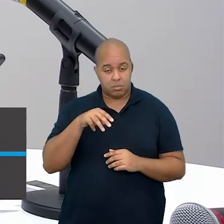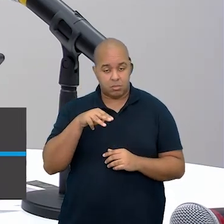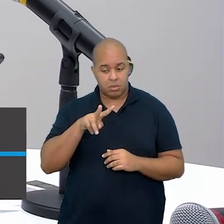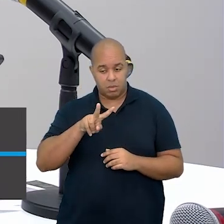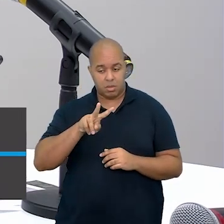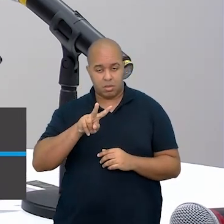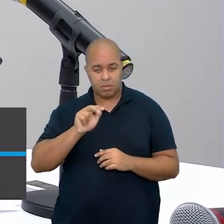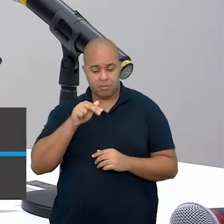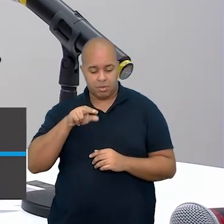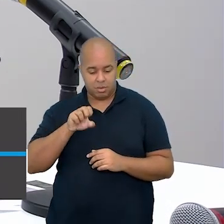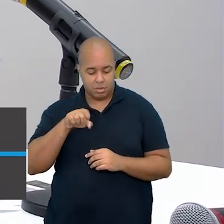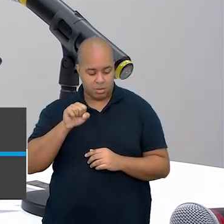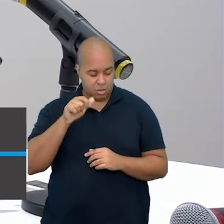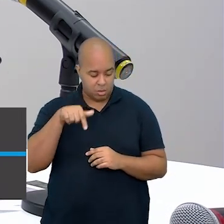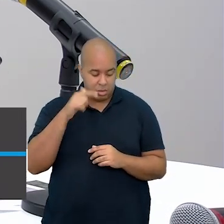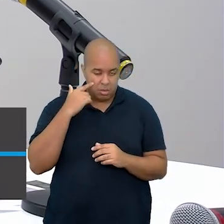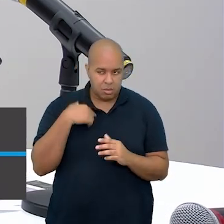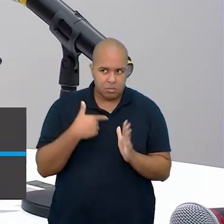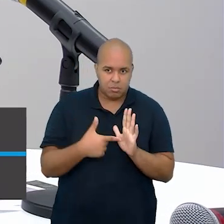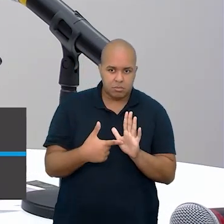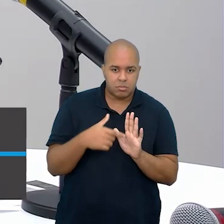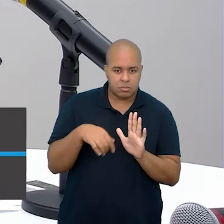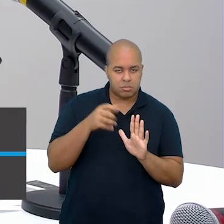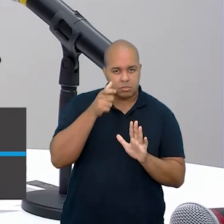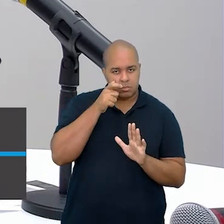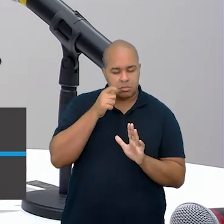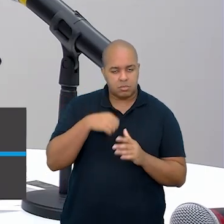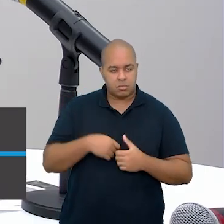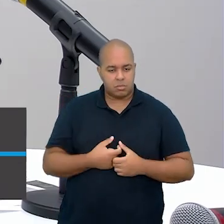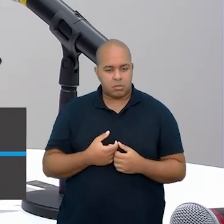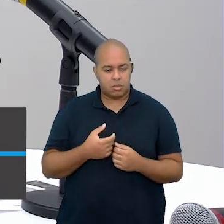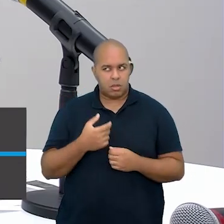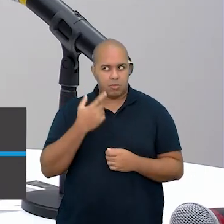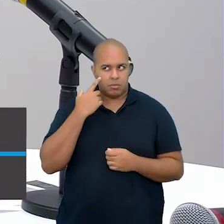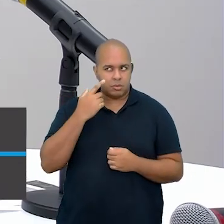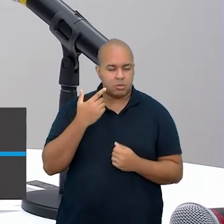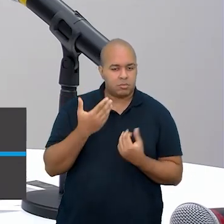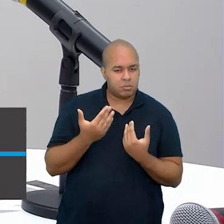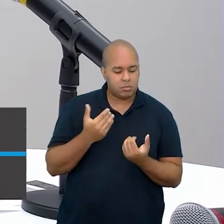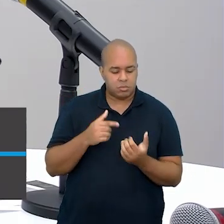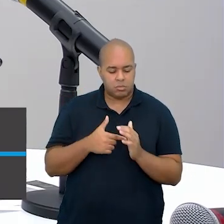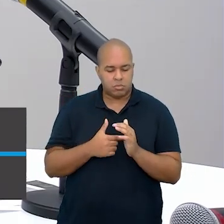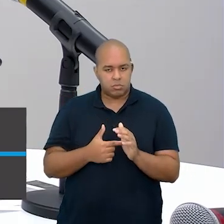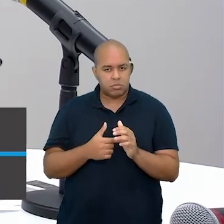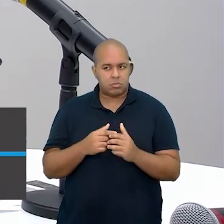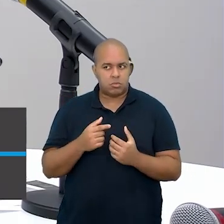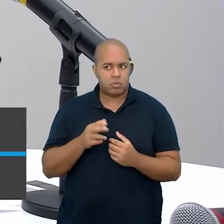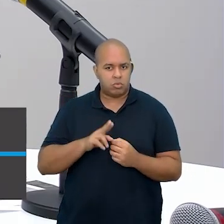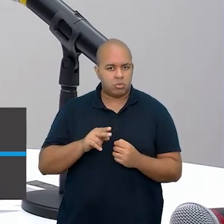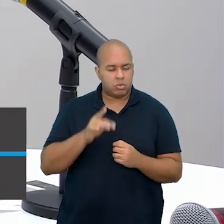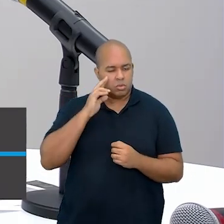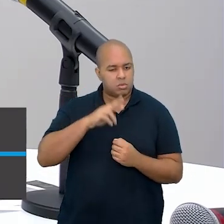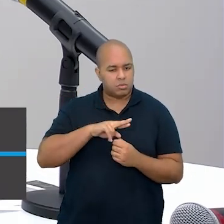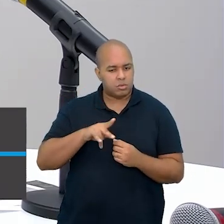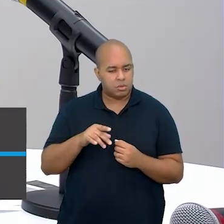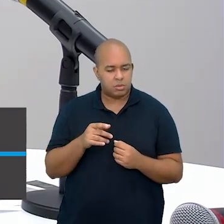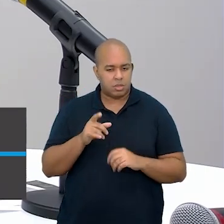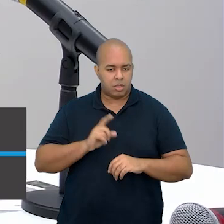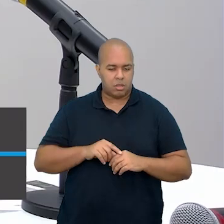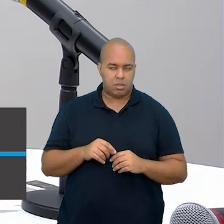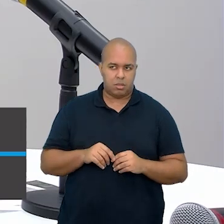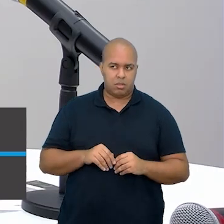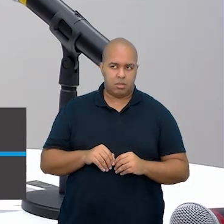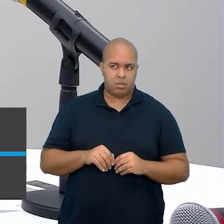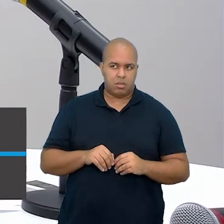Vanessa aqui faz uma afirmação muito interessante, né? Ouvirem e conversem, mostrem-me, uso em vários momentos, né? A